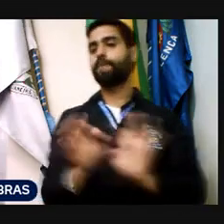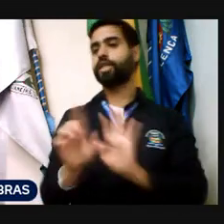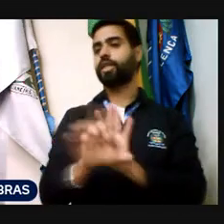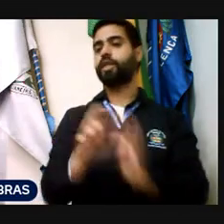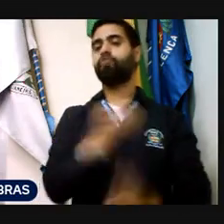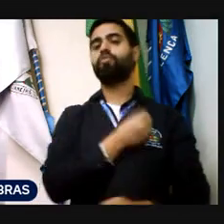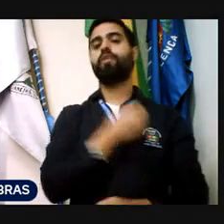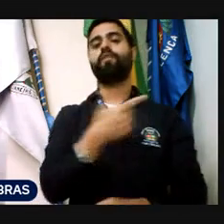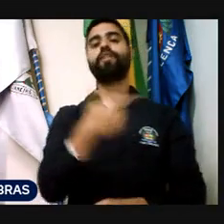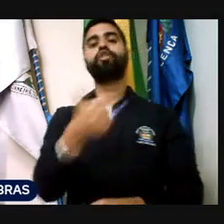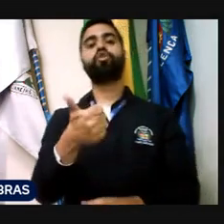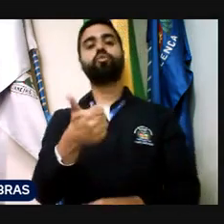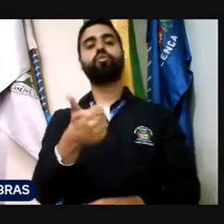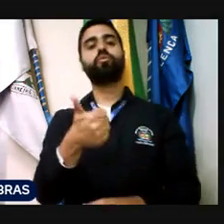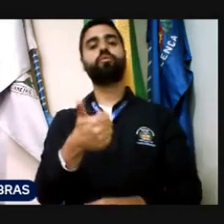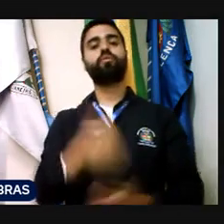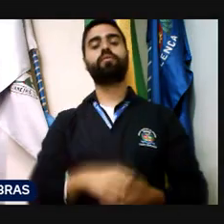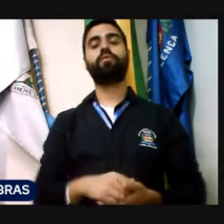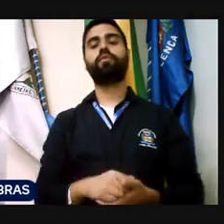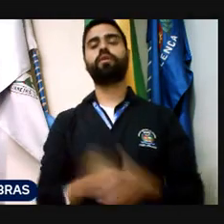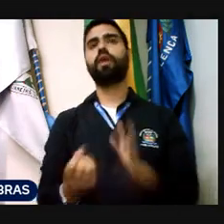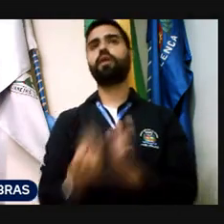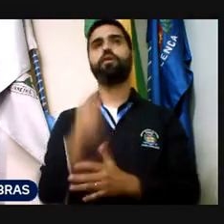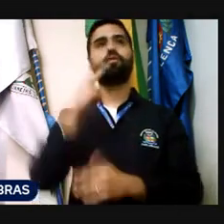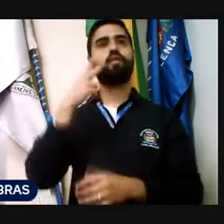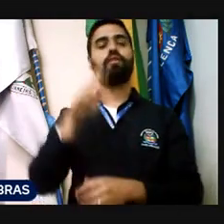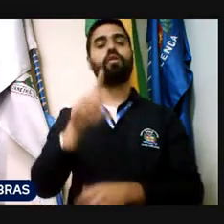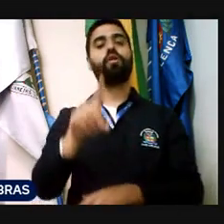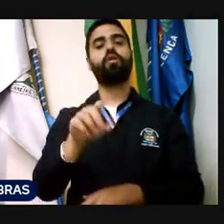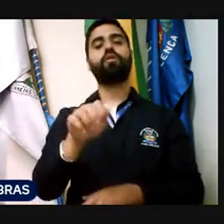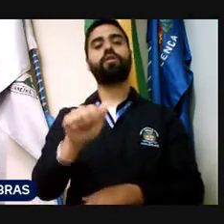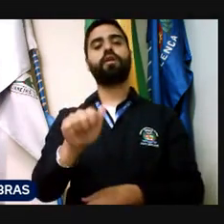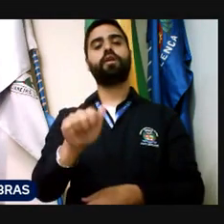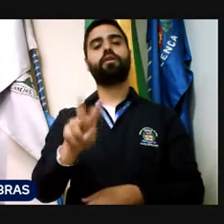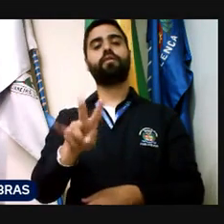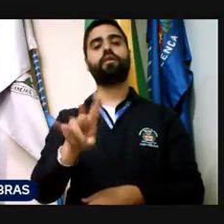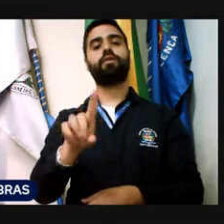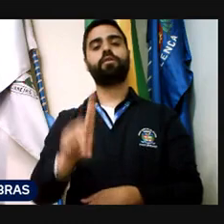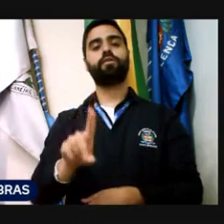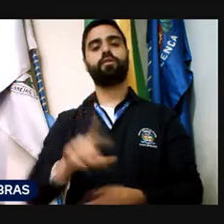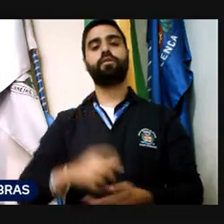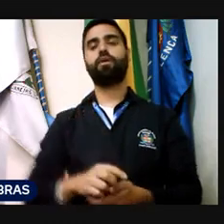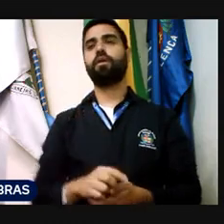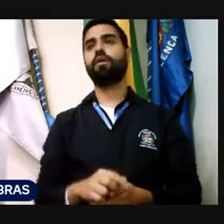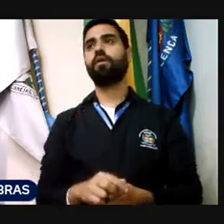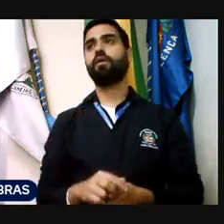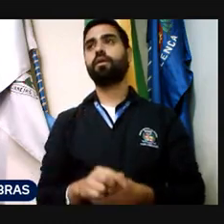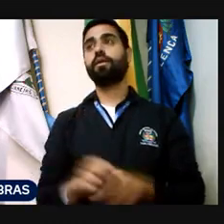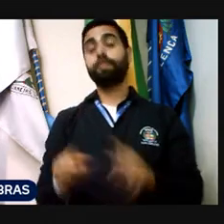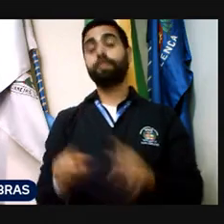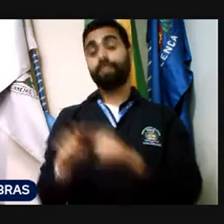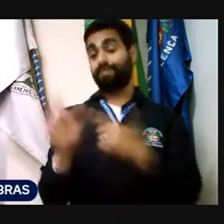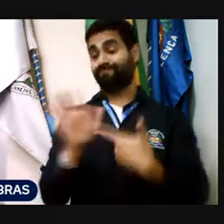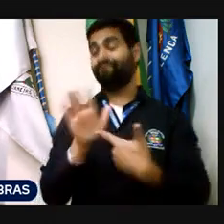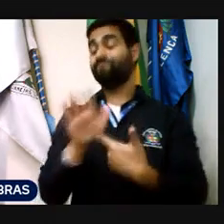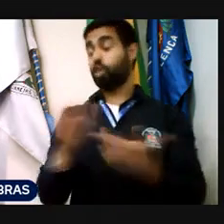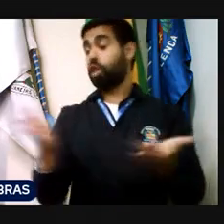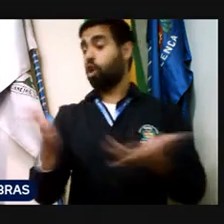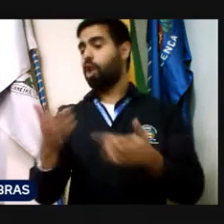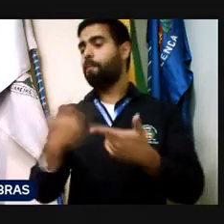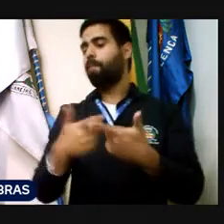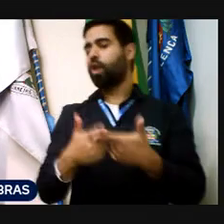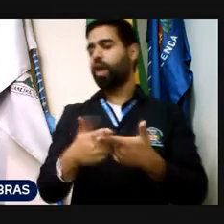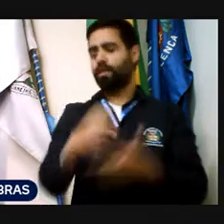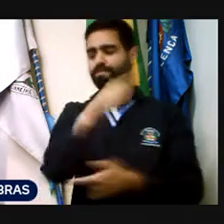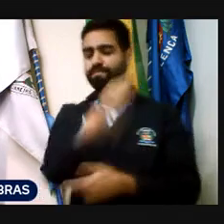número 21 de 2021, de autoria do David Nogueira. Expomos nessa oportunidade as razões do